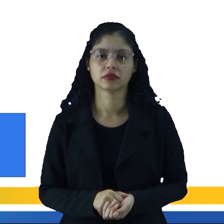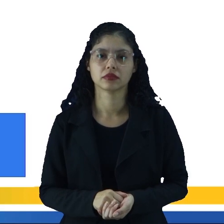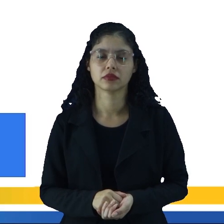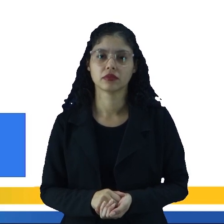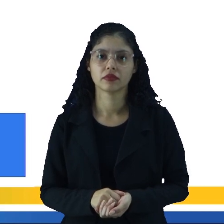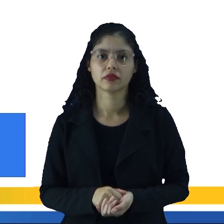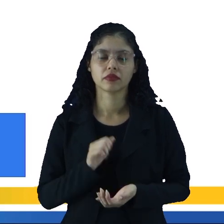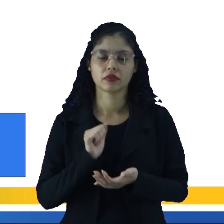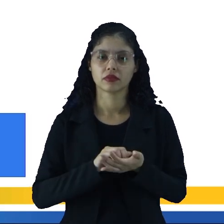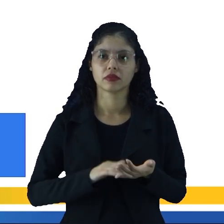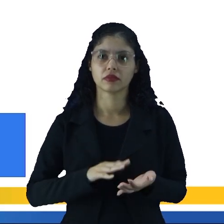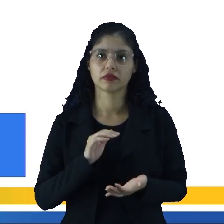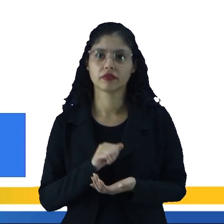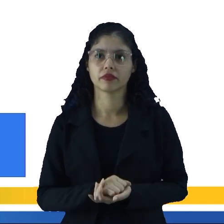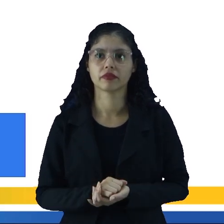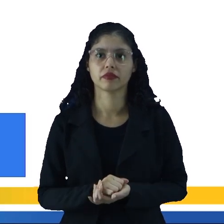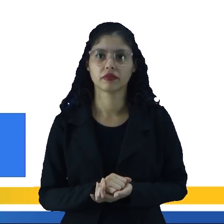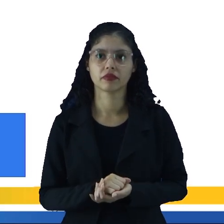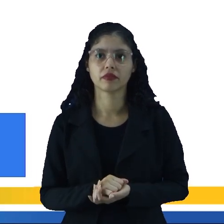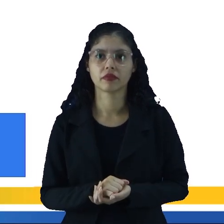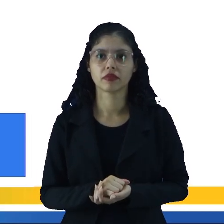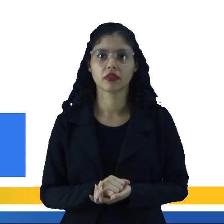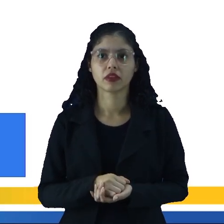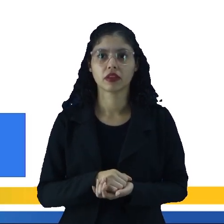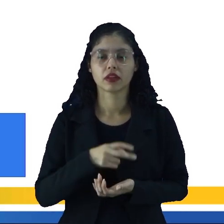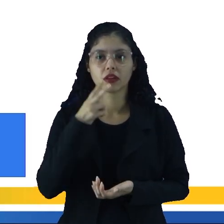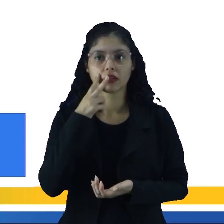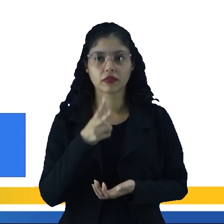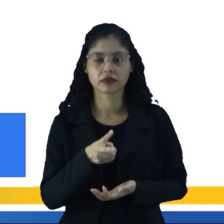Vamos aí, exercitando.